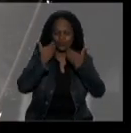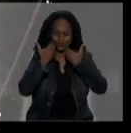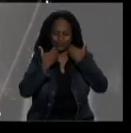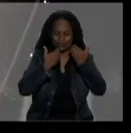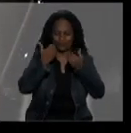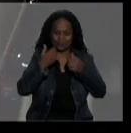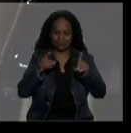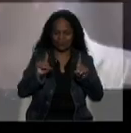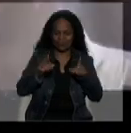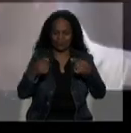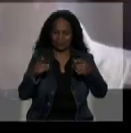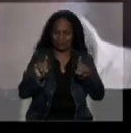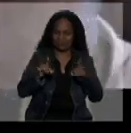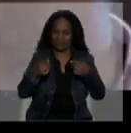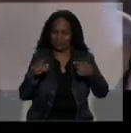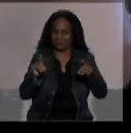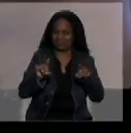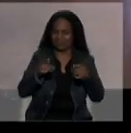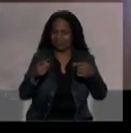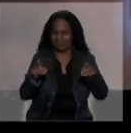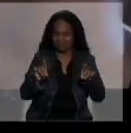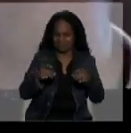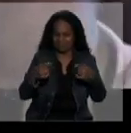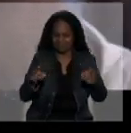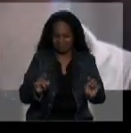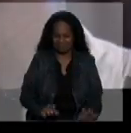Canecão. é igual eu falo.